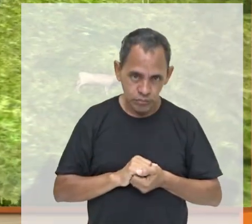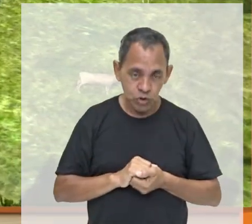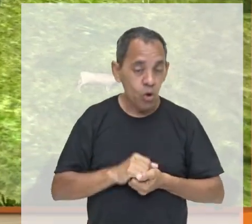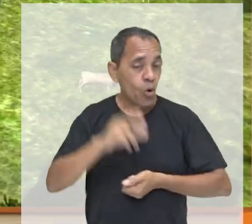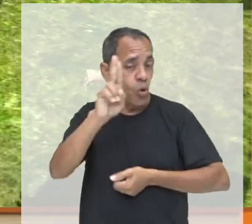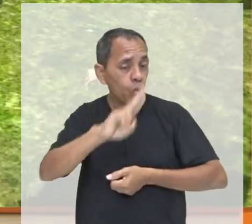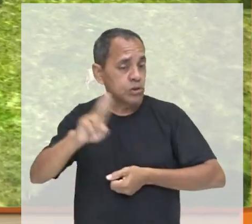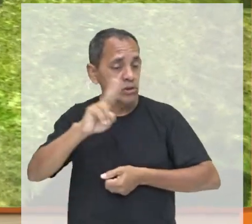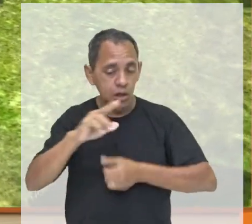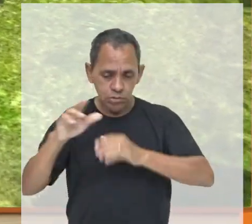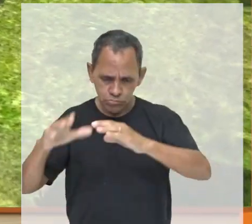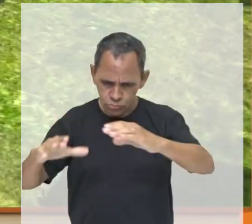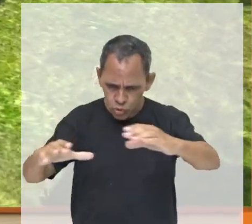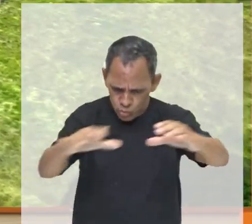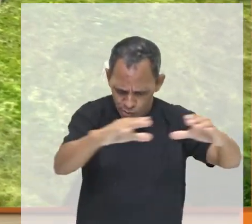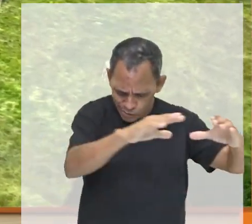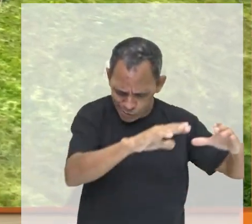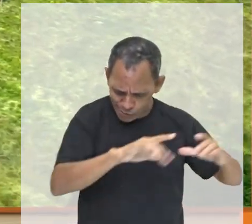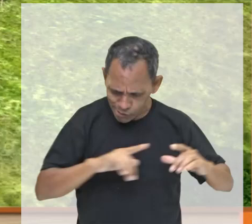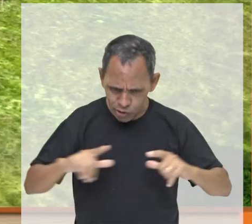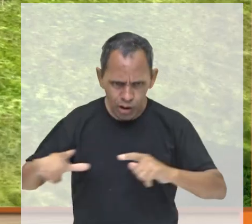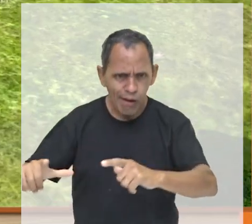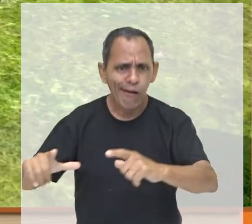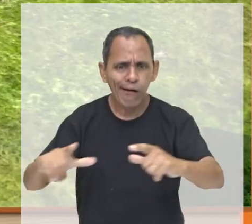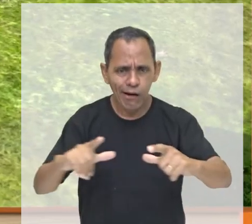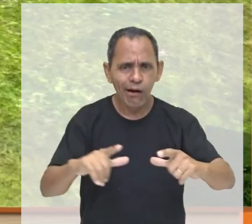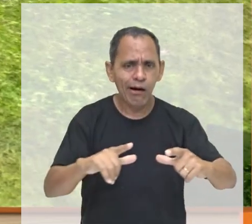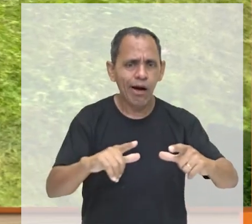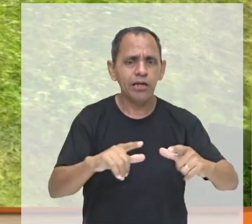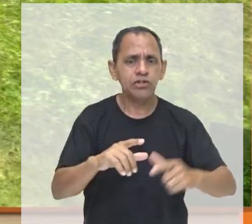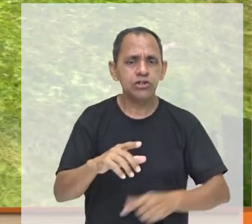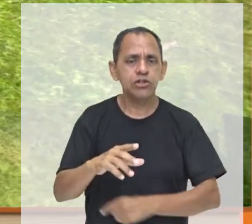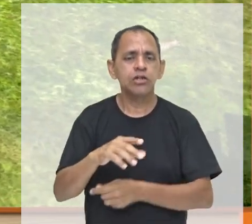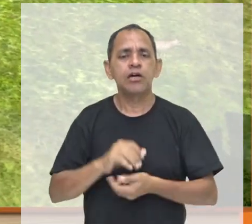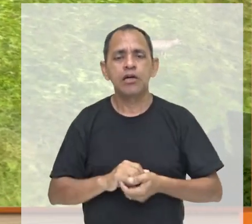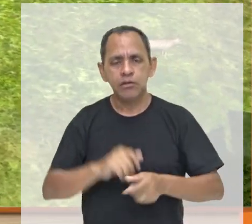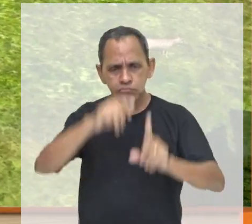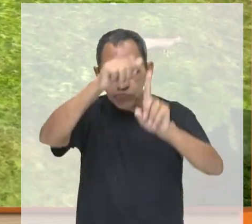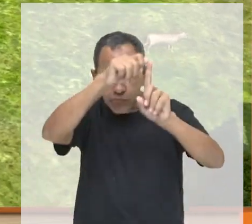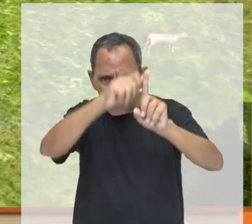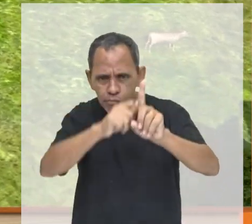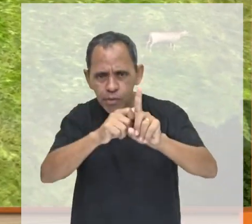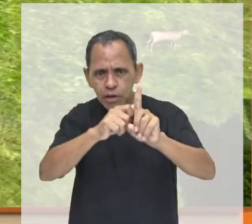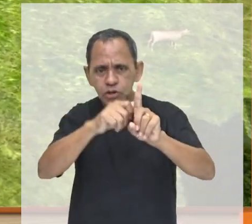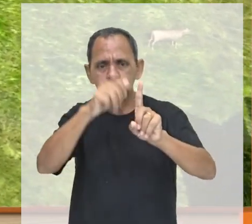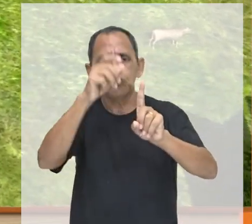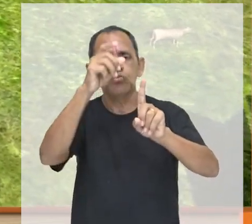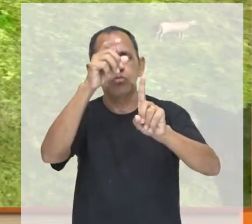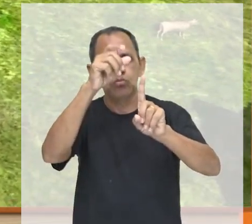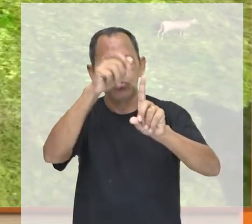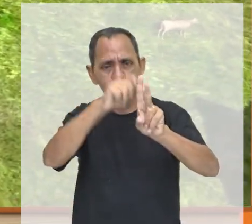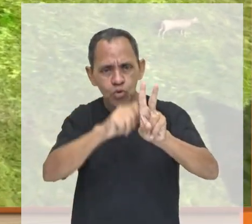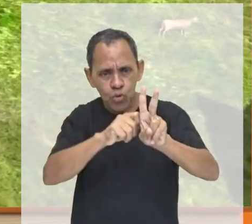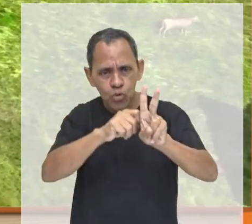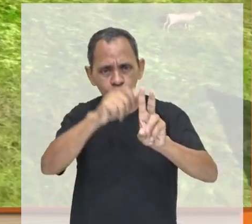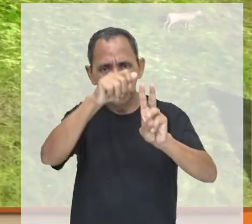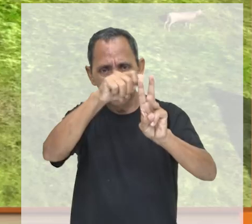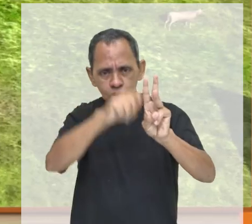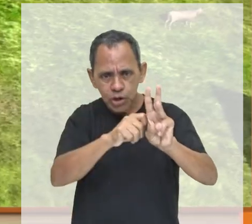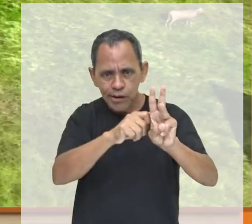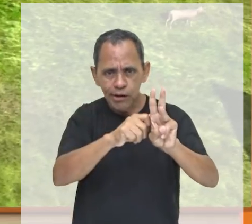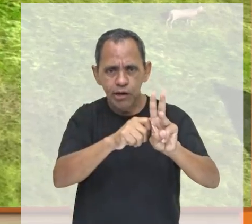utilizando mais o espaço, né, com outro tipo de cultivo, mas continua, né, com o cultivo ali do trigo, por